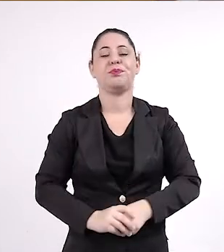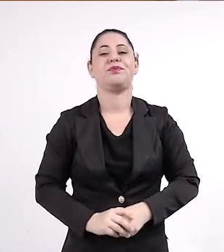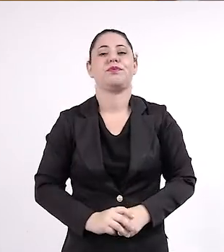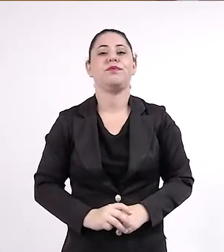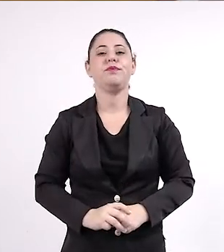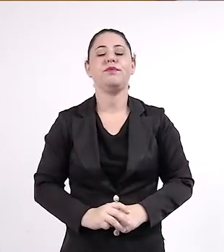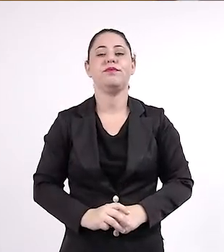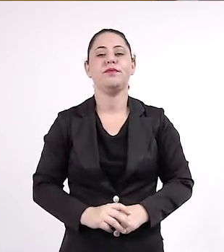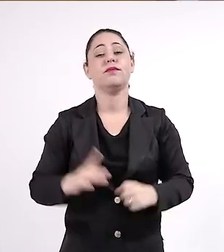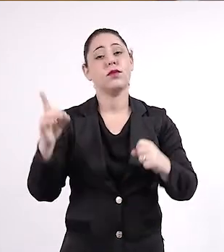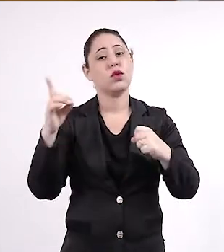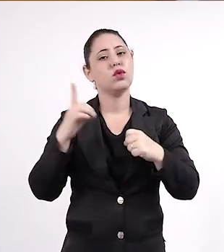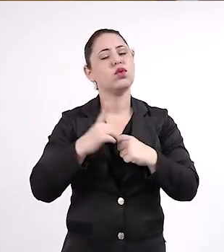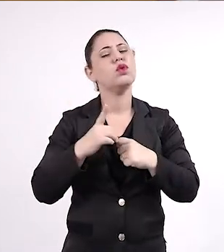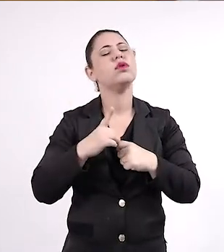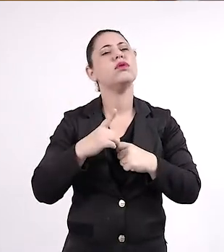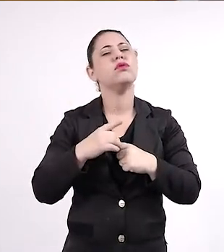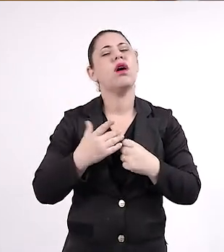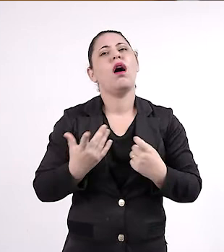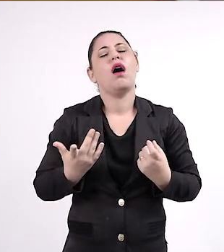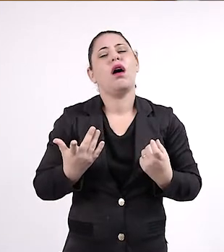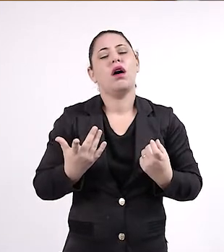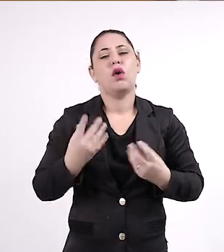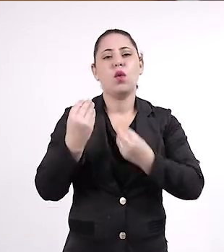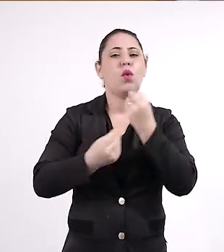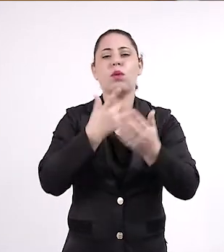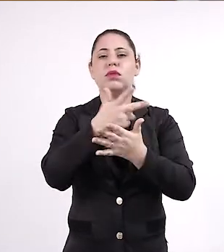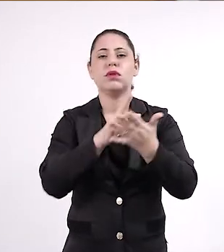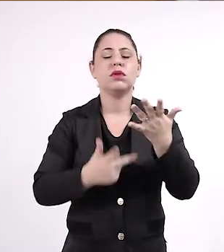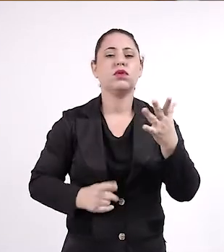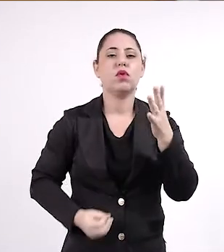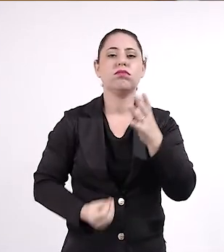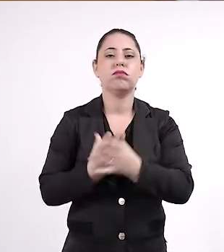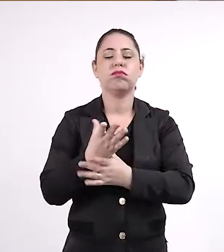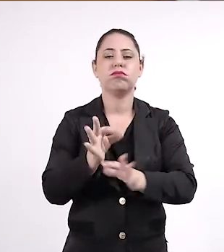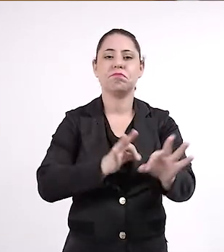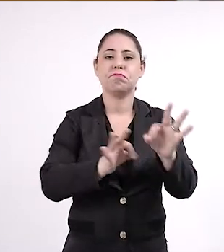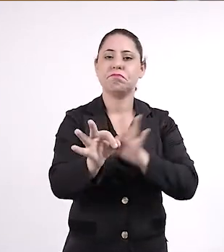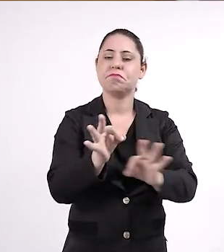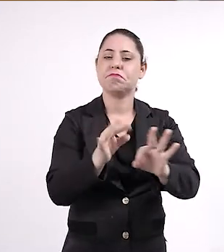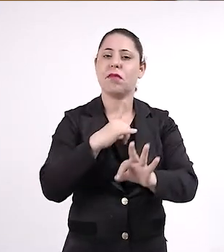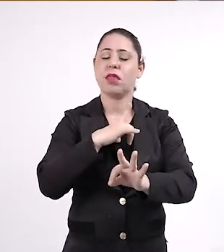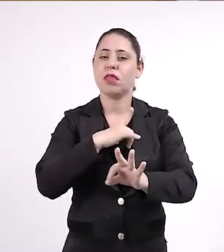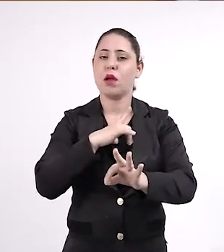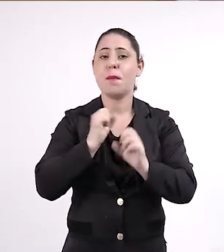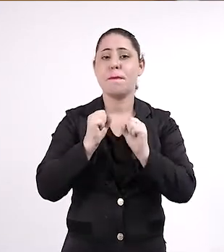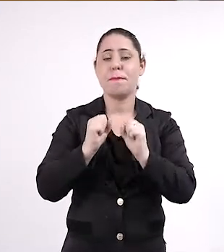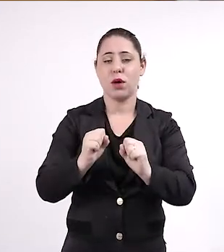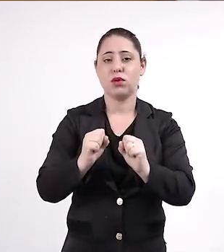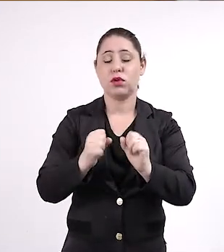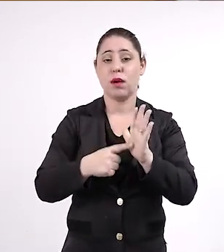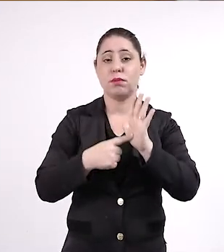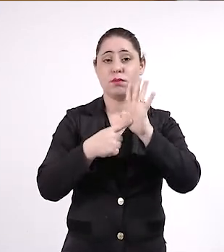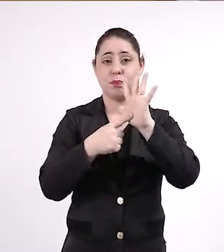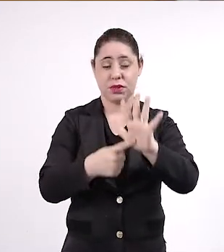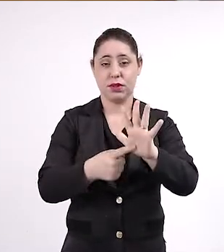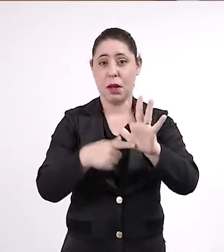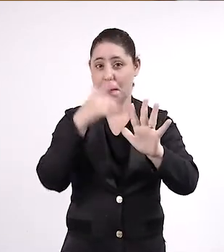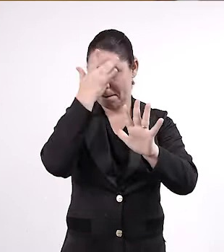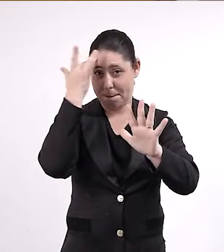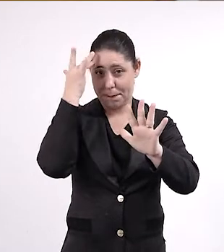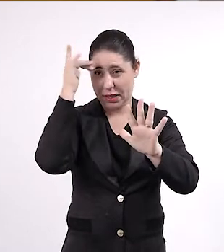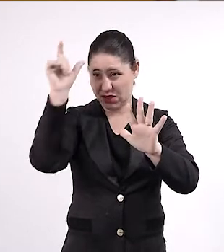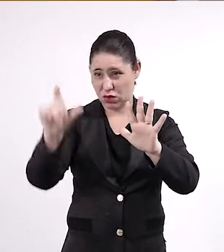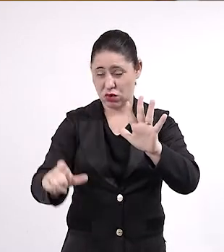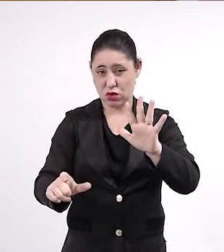plataforma. Doutor Fábio, como que esse relatório foi elaborado? A gente também tem a possibilidade de apresentar